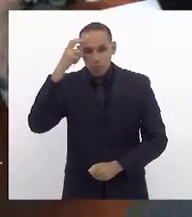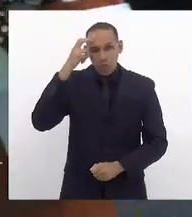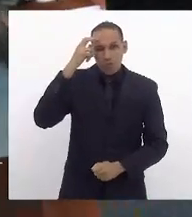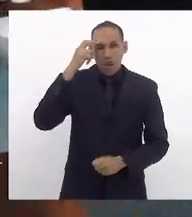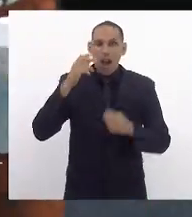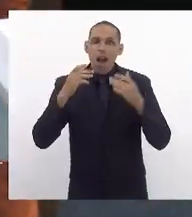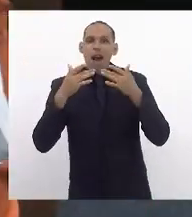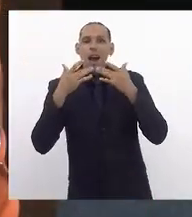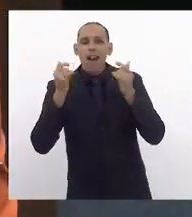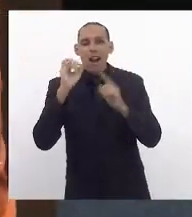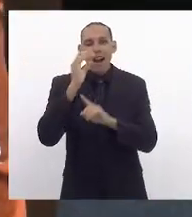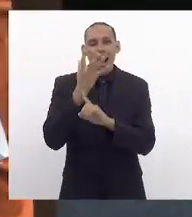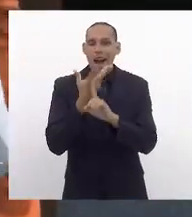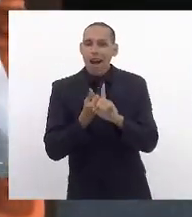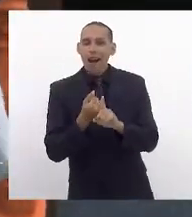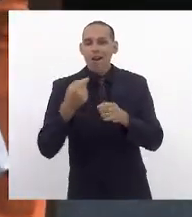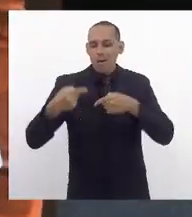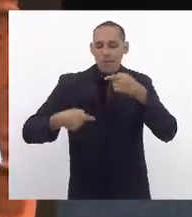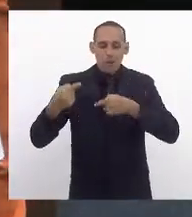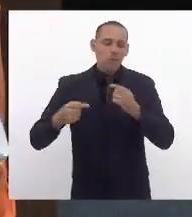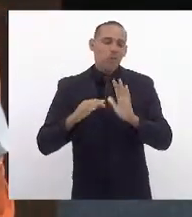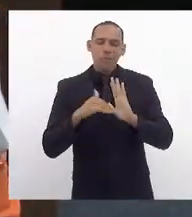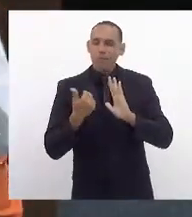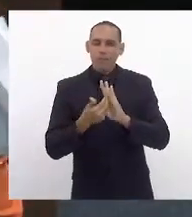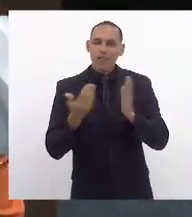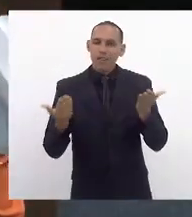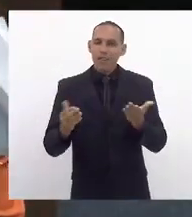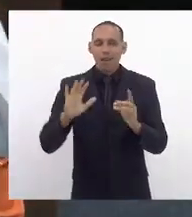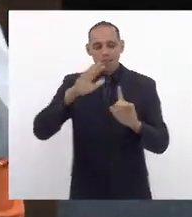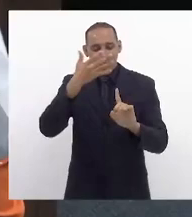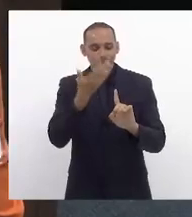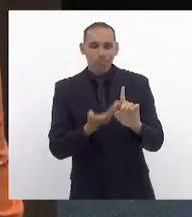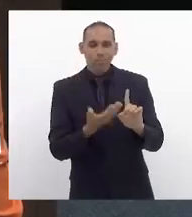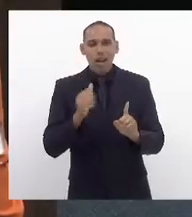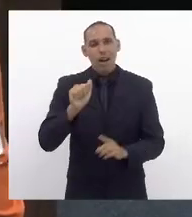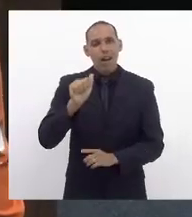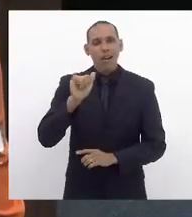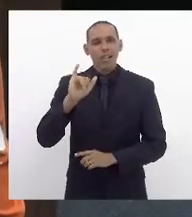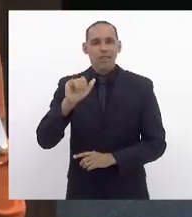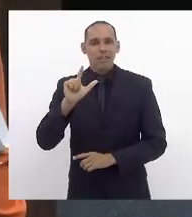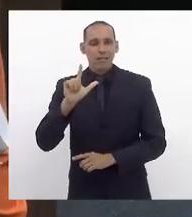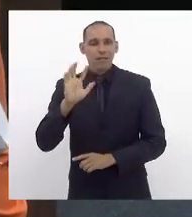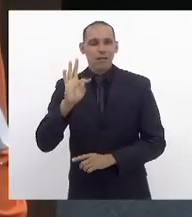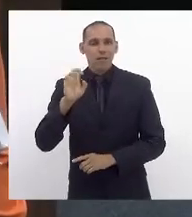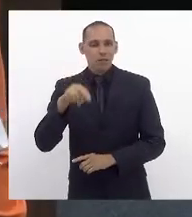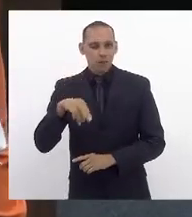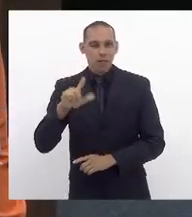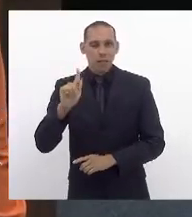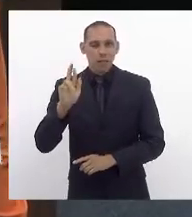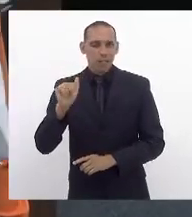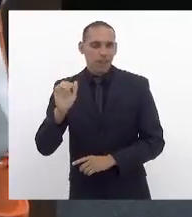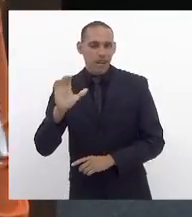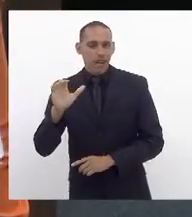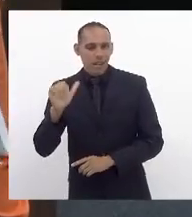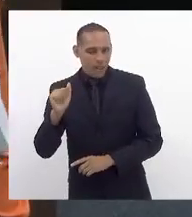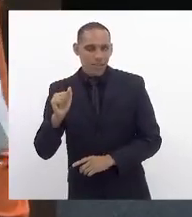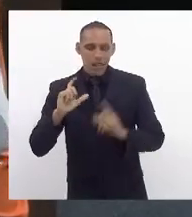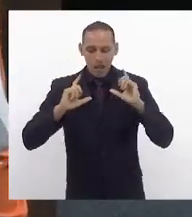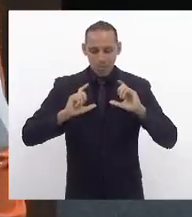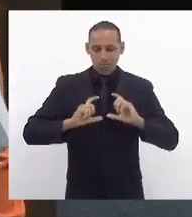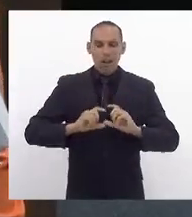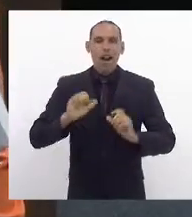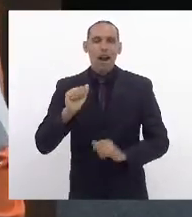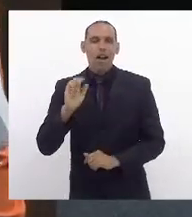na política. Então, senhor presidente, é homenagear Ailton Graça com a comenda Abdias Nascimento,